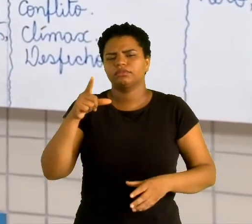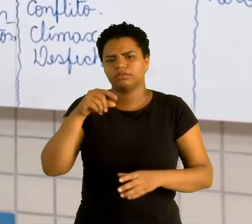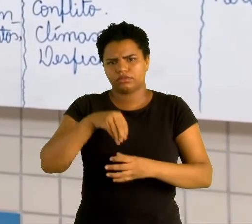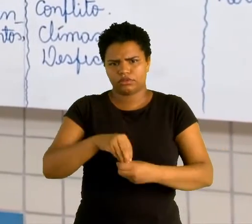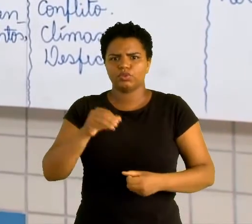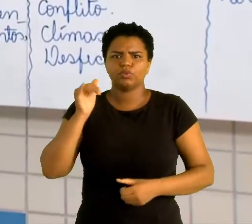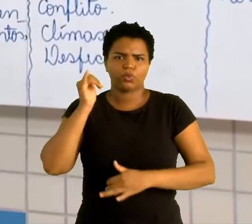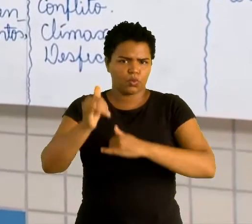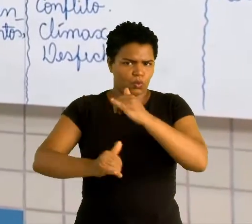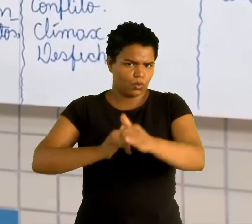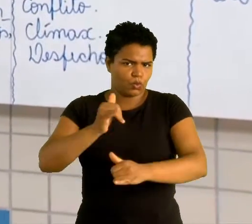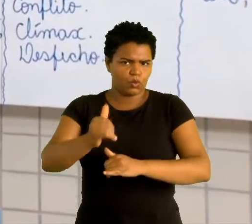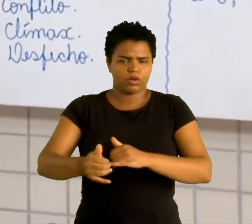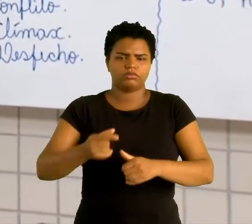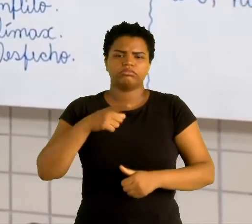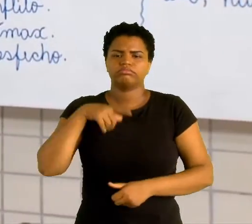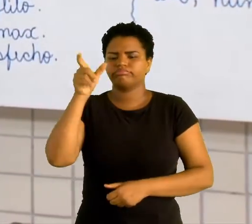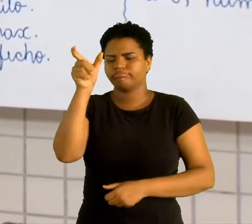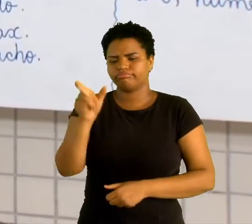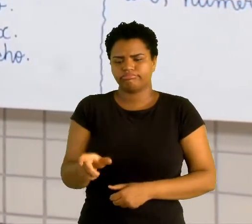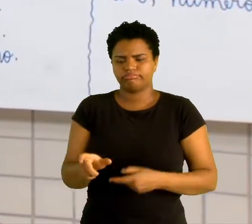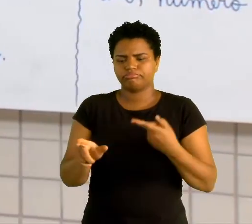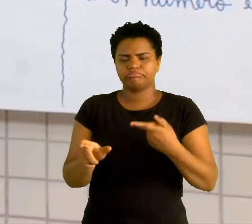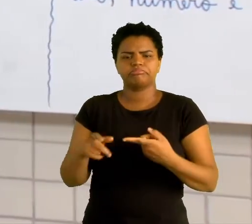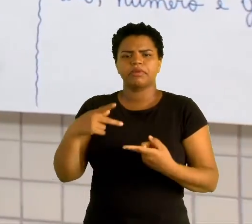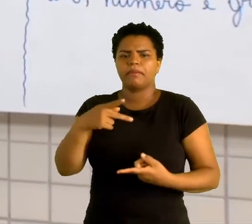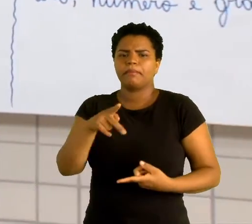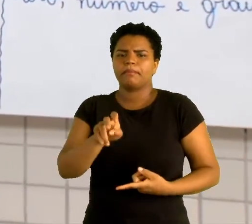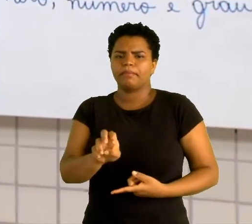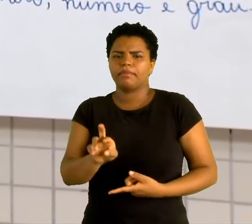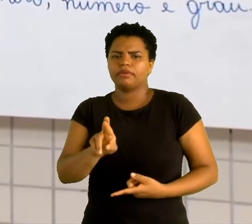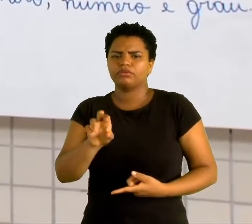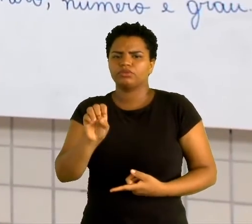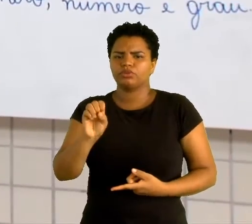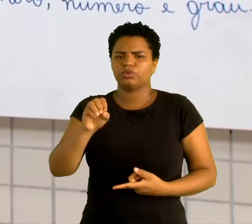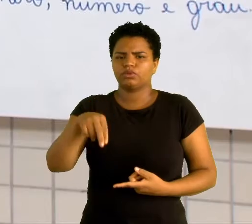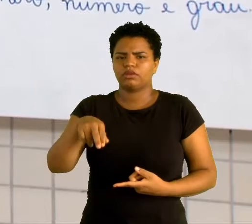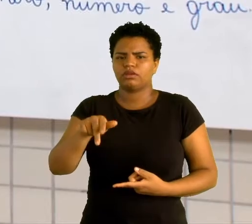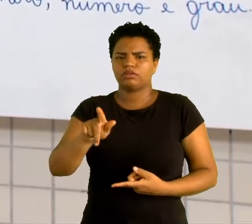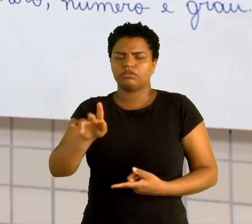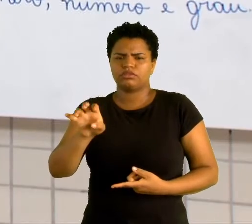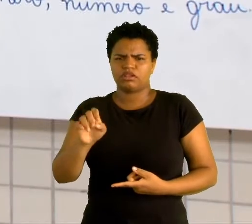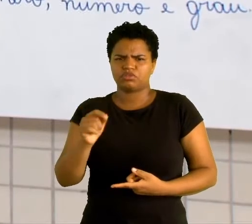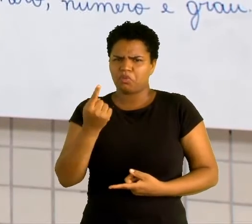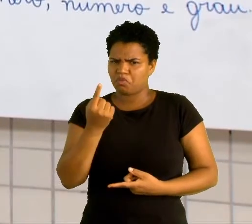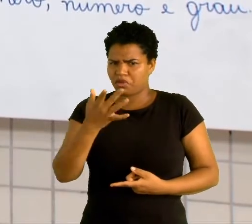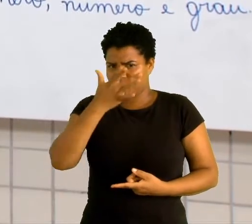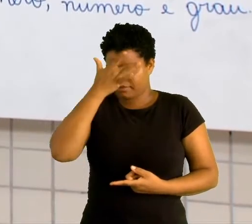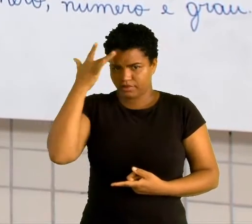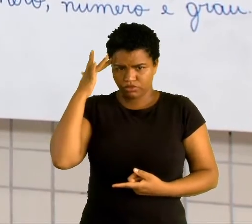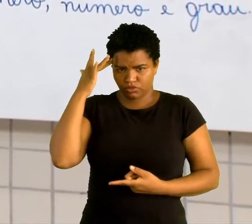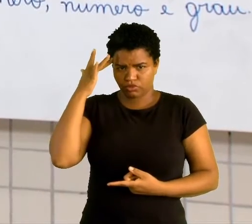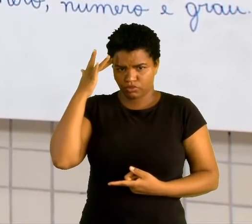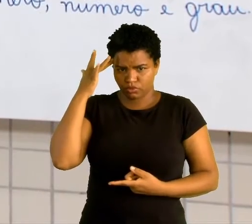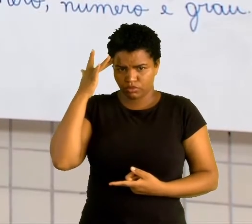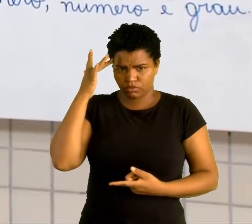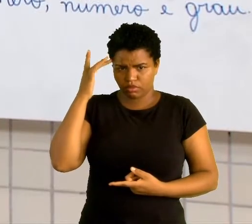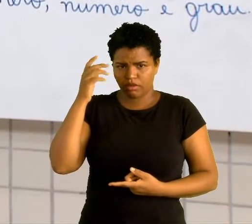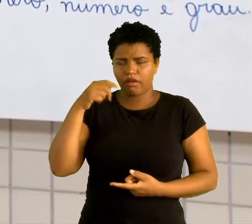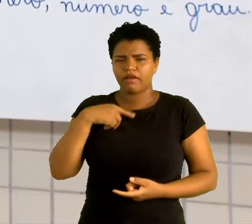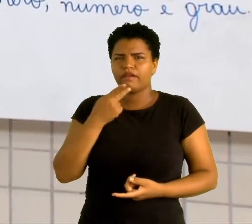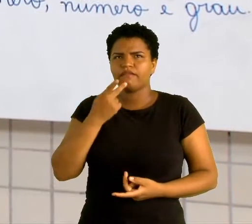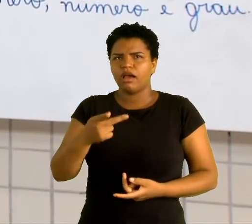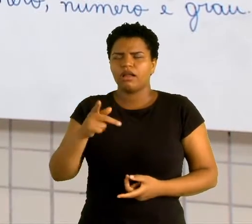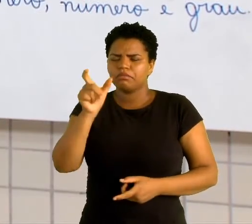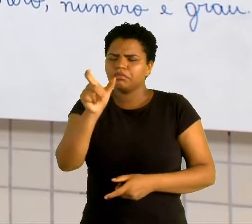conto. Nós temos o personagem. O que é personagem? É só uma pessoa, né? Quando a gente fala em personagem, o que vem na cabeça da